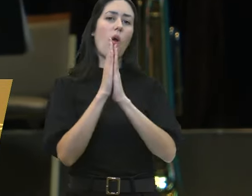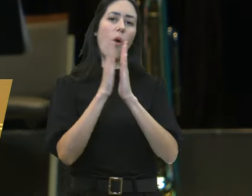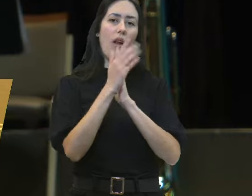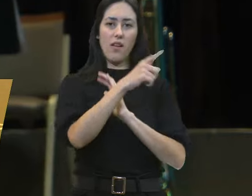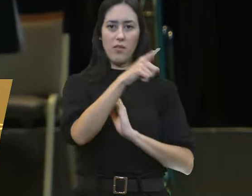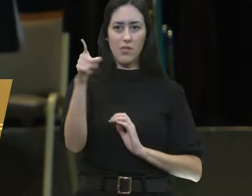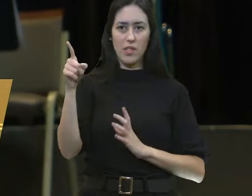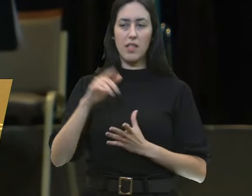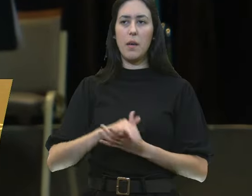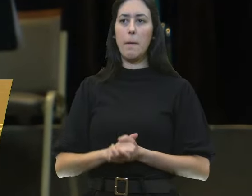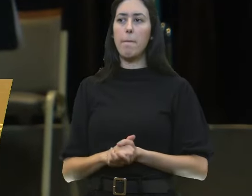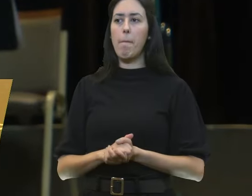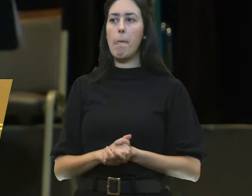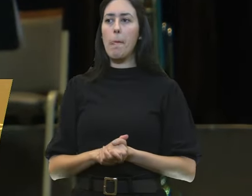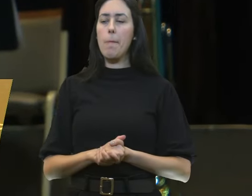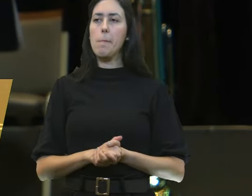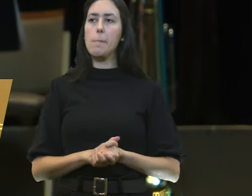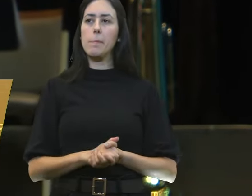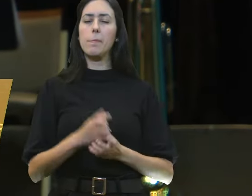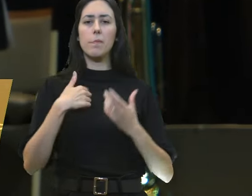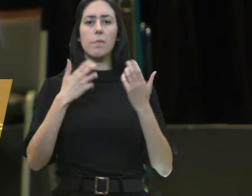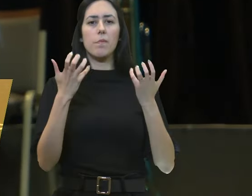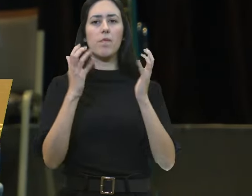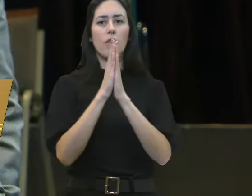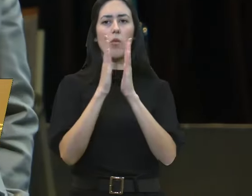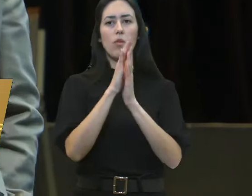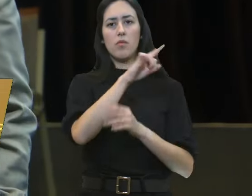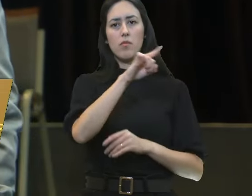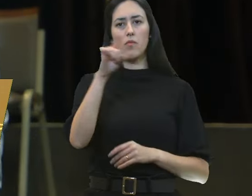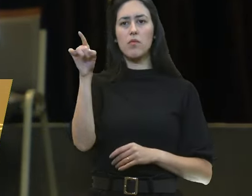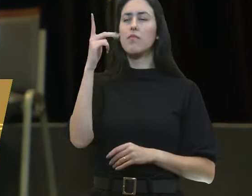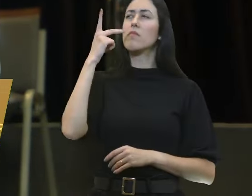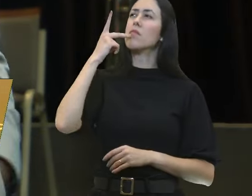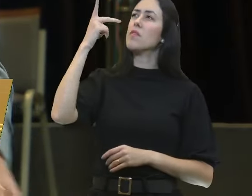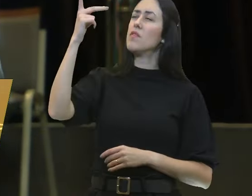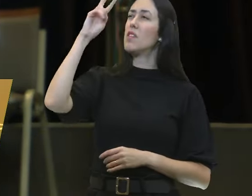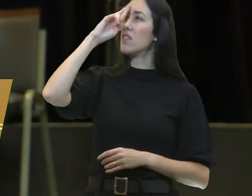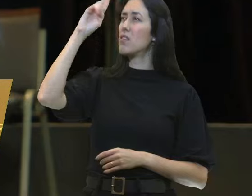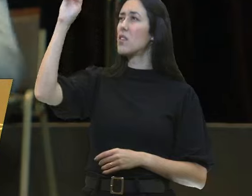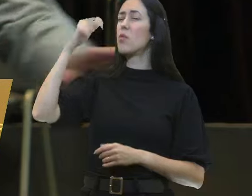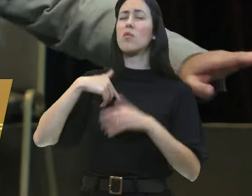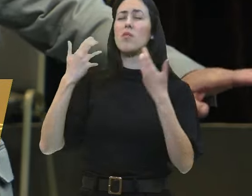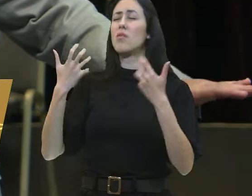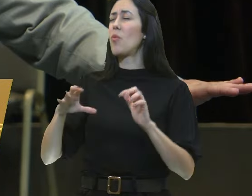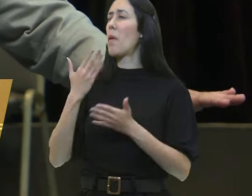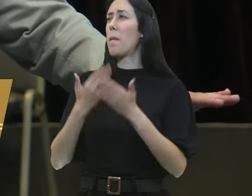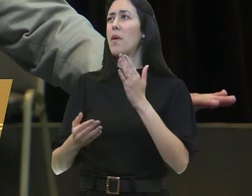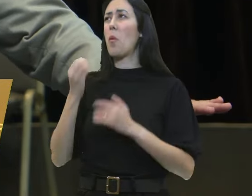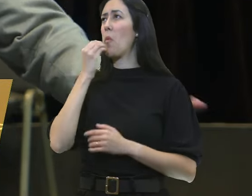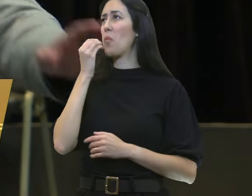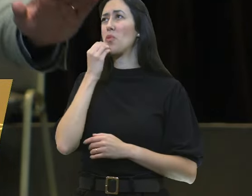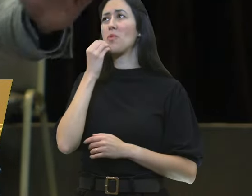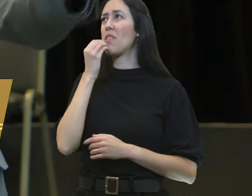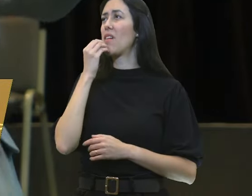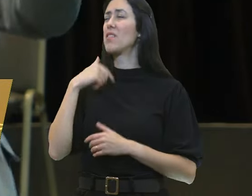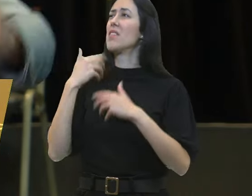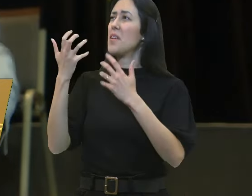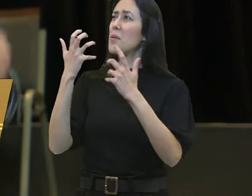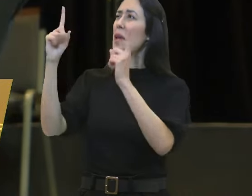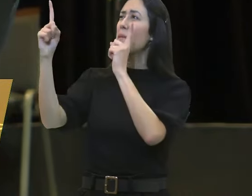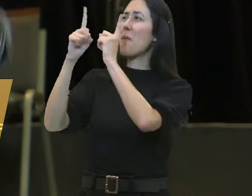manhã. Eu gostaria de orar para dizer: Senhor, eu não quero perder a oportunidade de encontrar